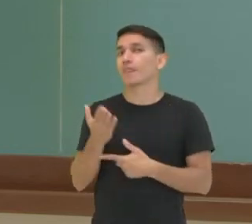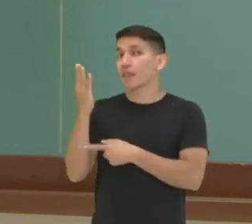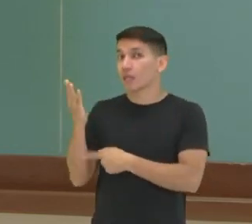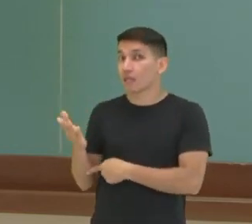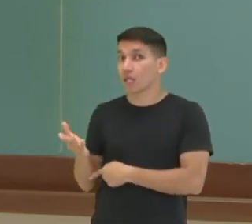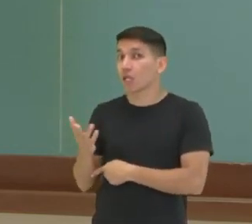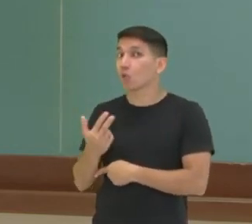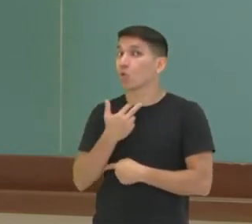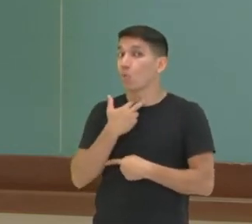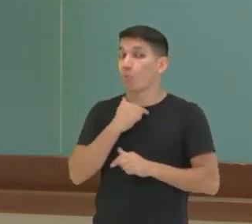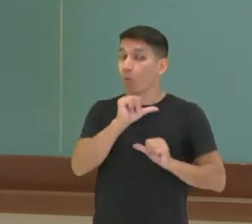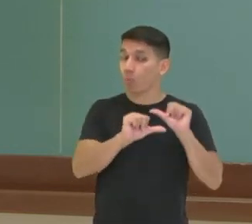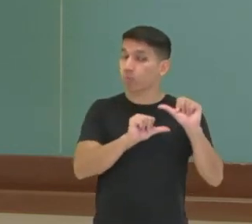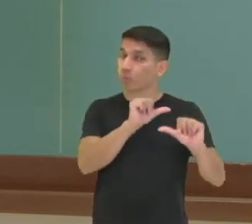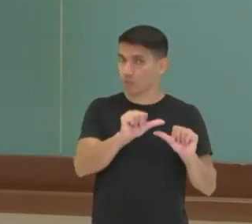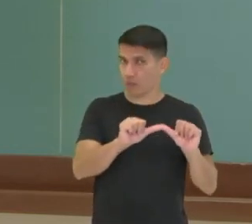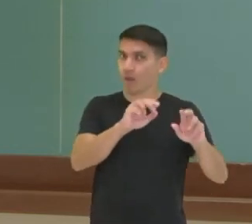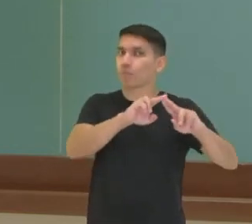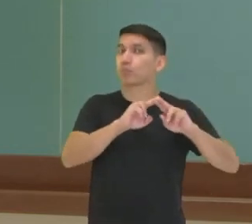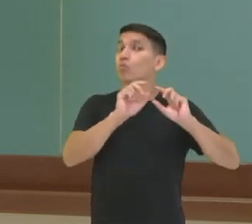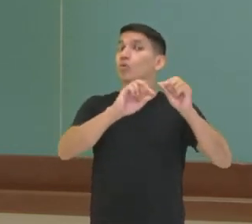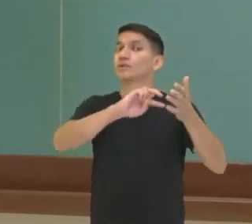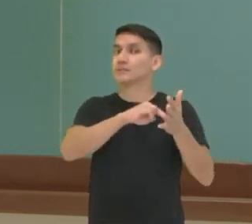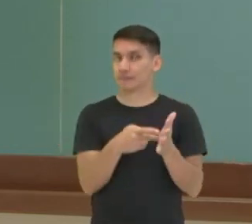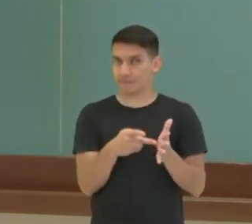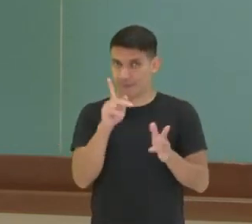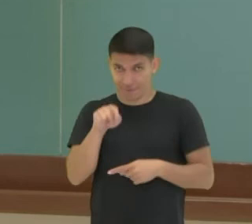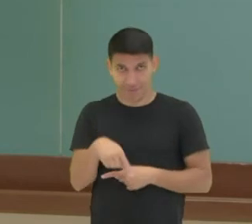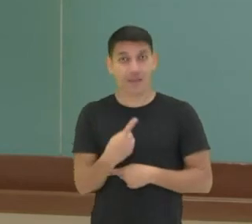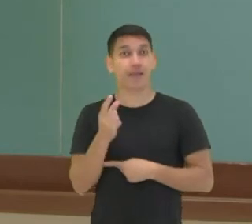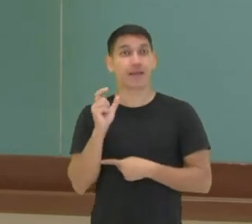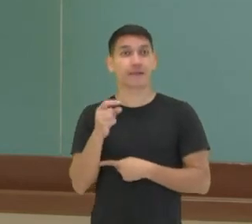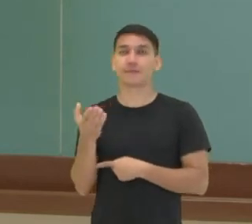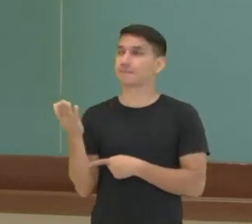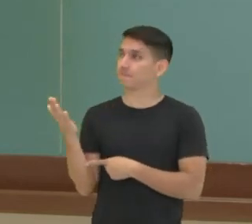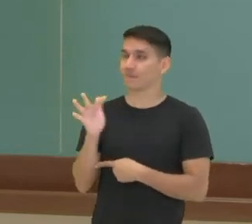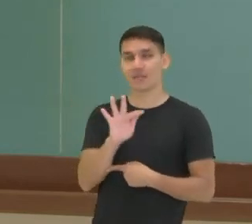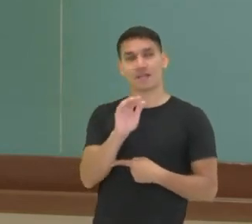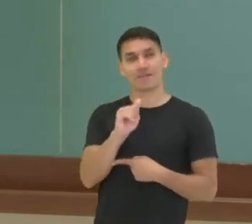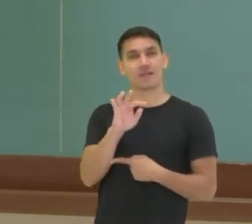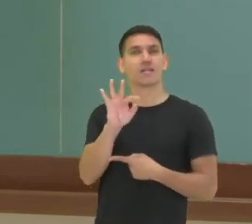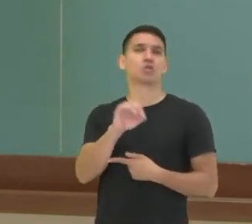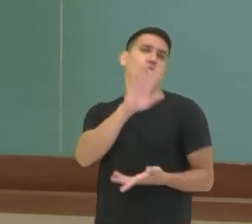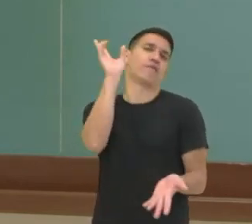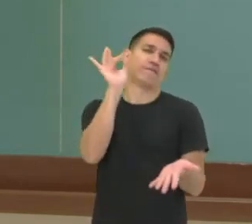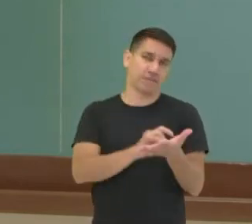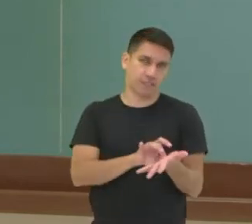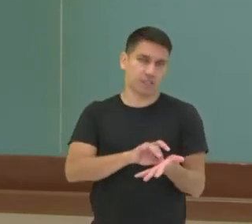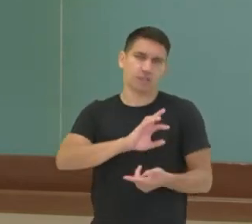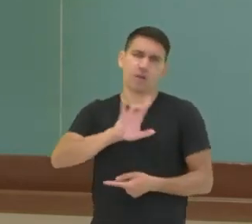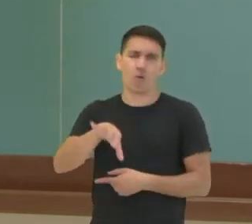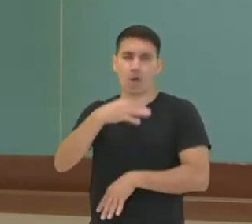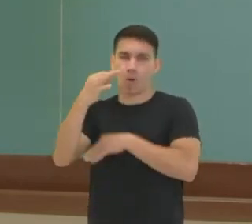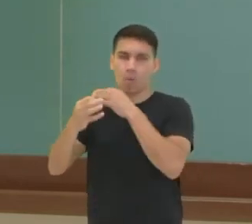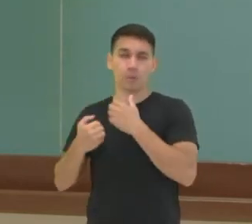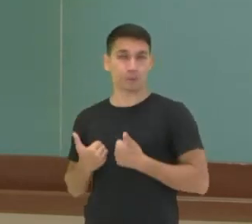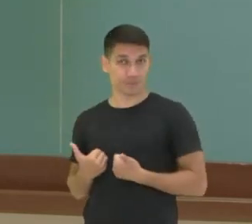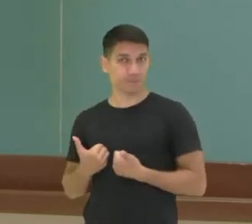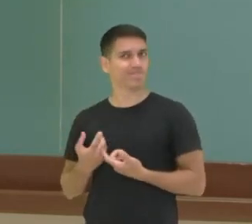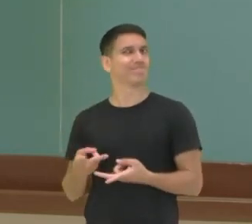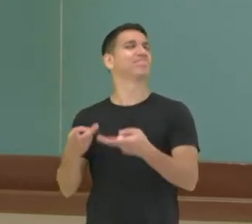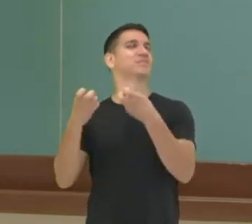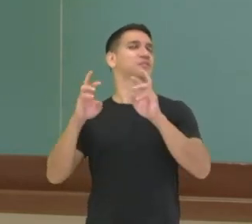ser alteradas. Portanto, nós podemos chamar isso de fato e não de opinião. Beleza?